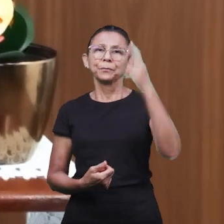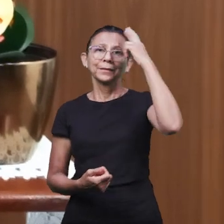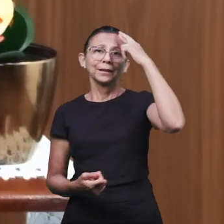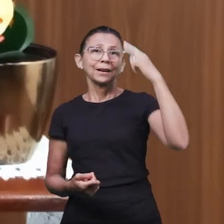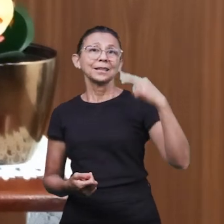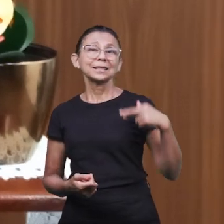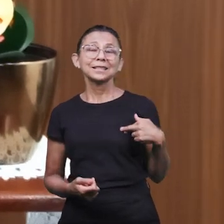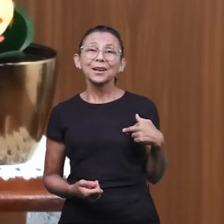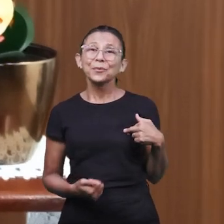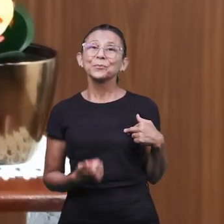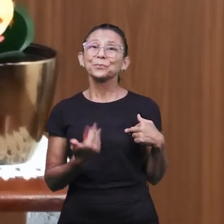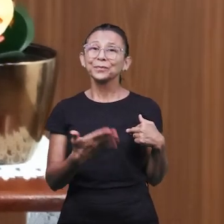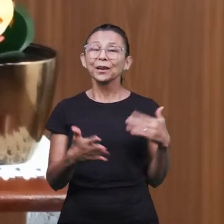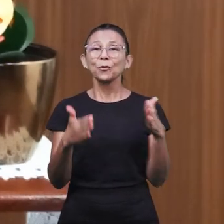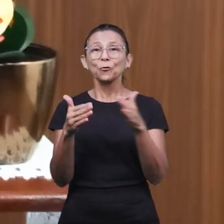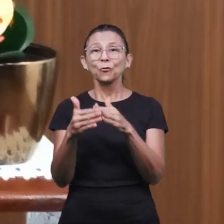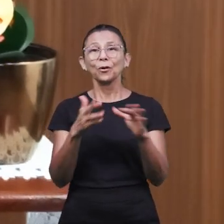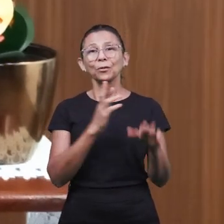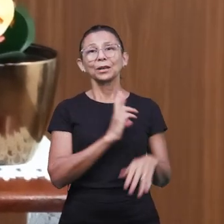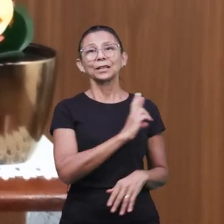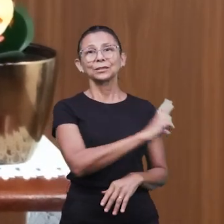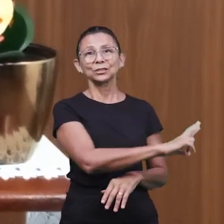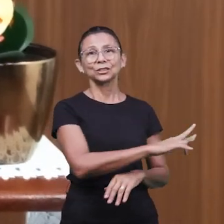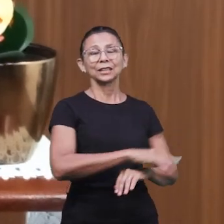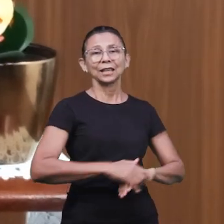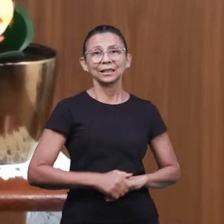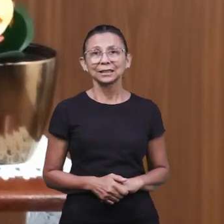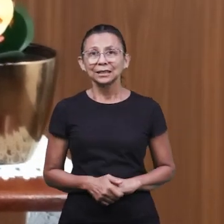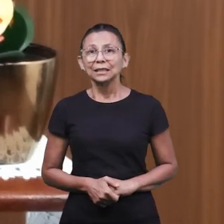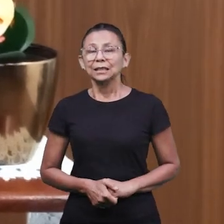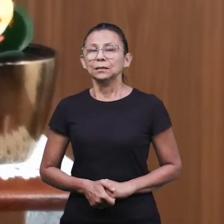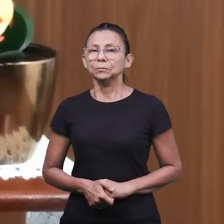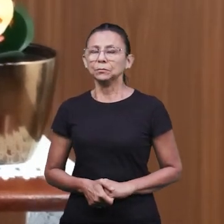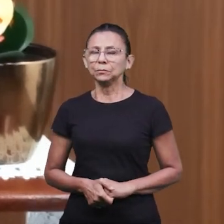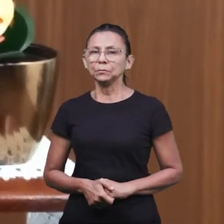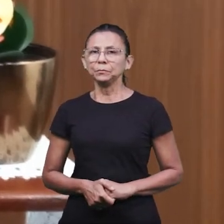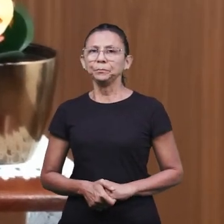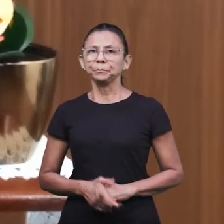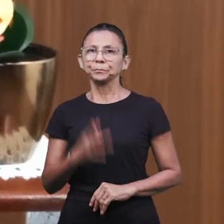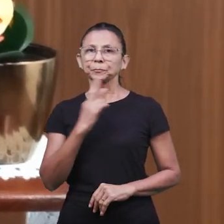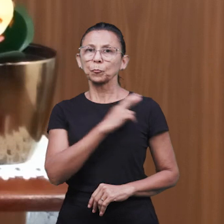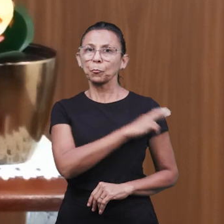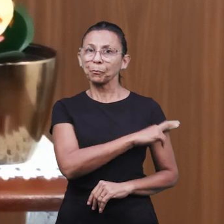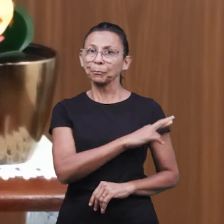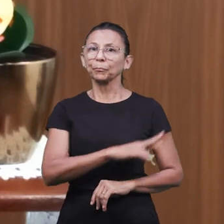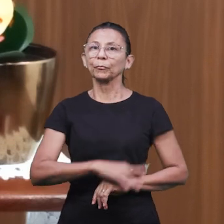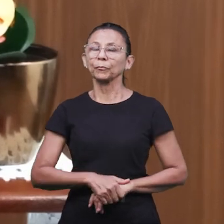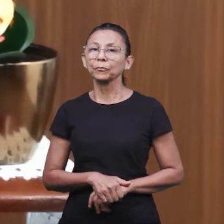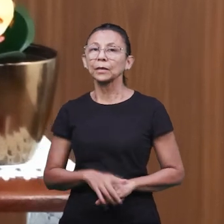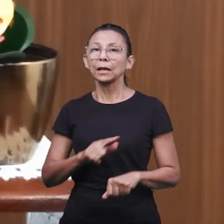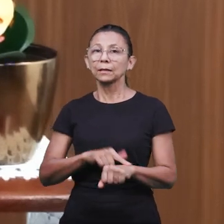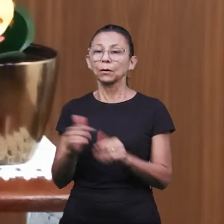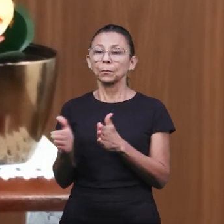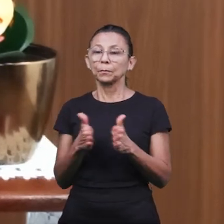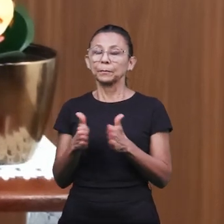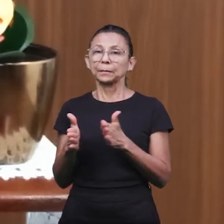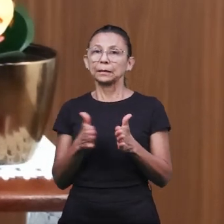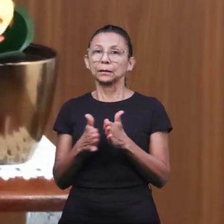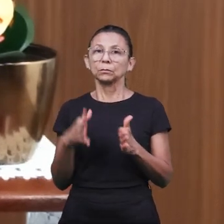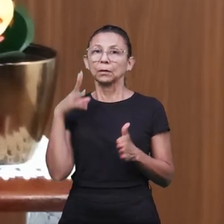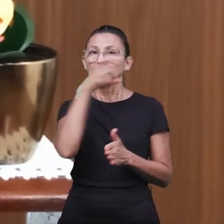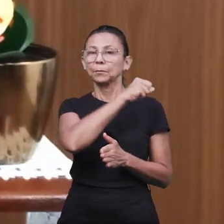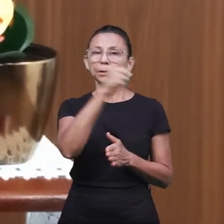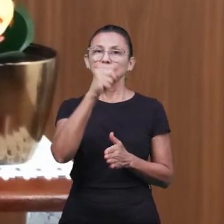nesta hora. Então, esta operação tem uma velocidade. Quando olhamos ao redor, nós estamos vendo a velocidade